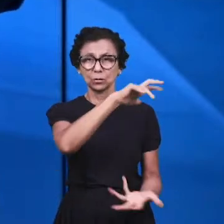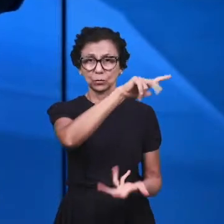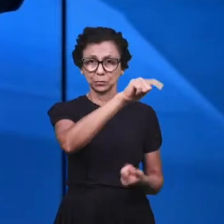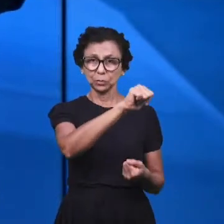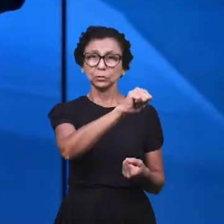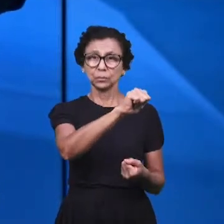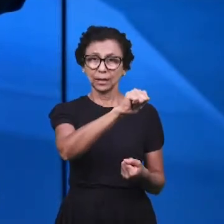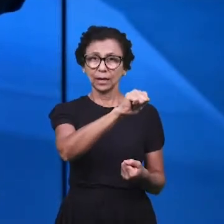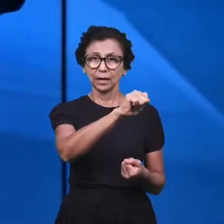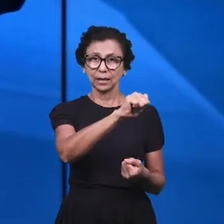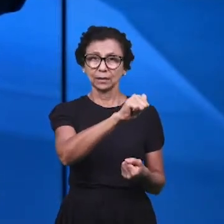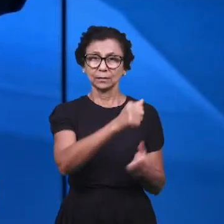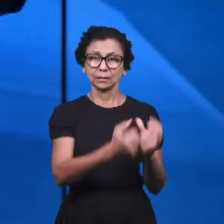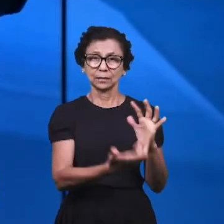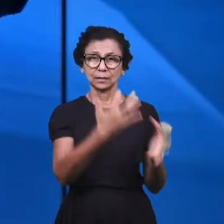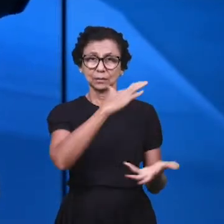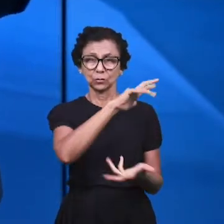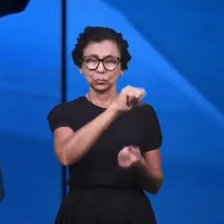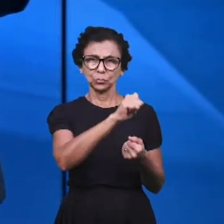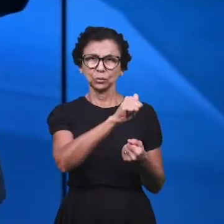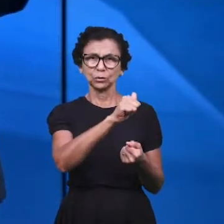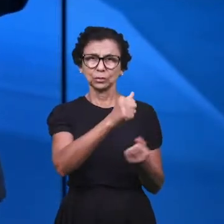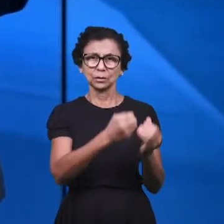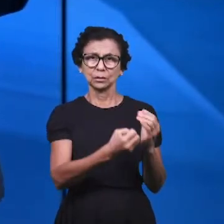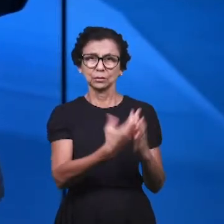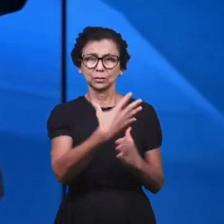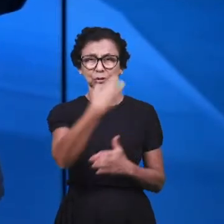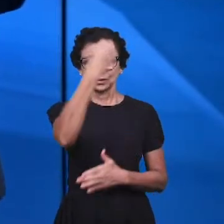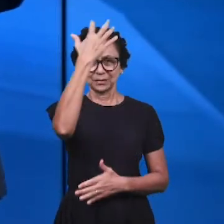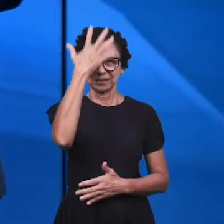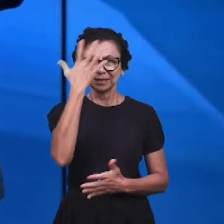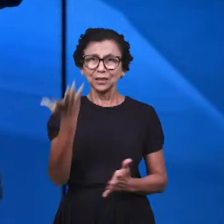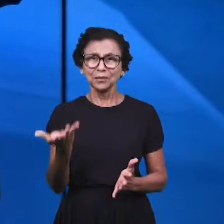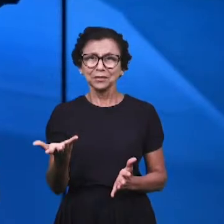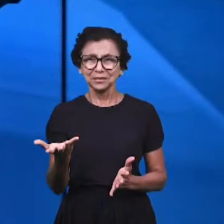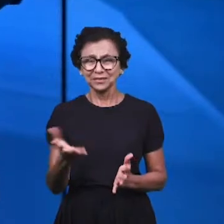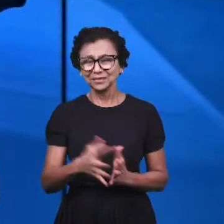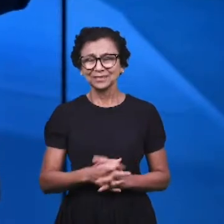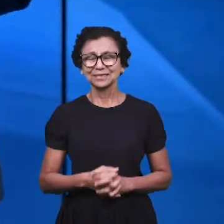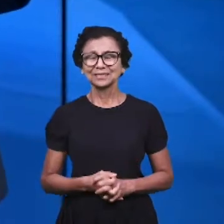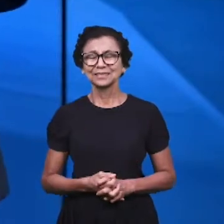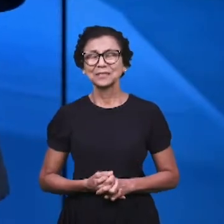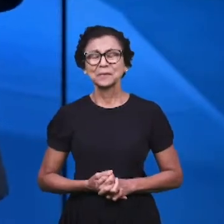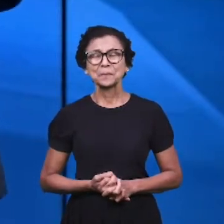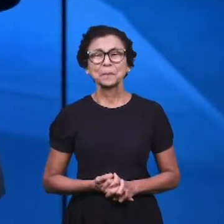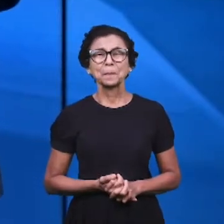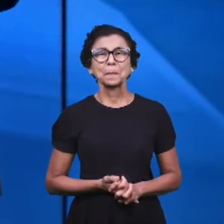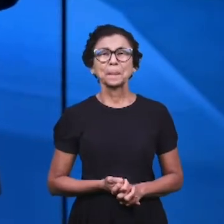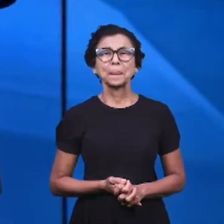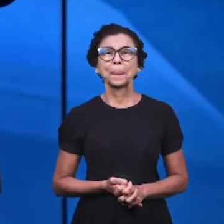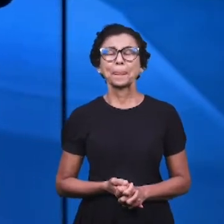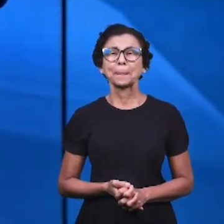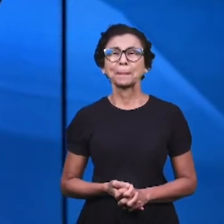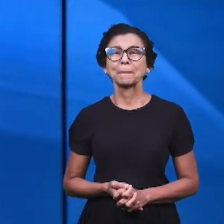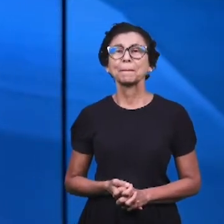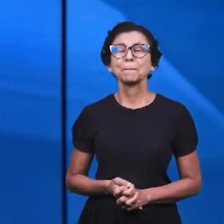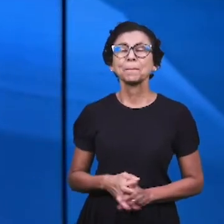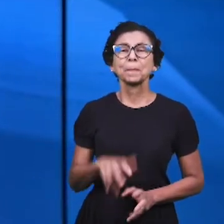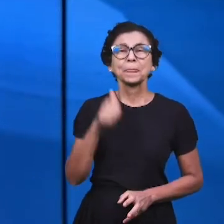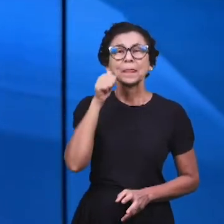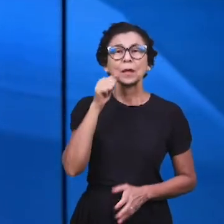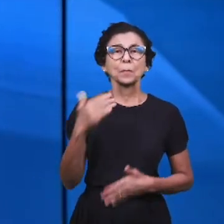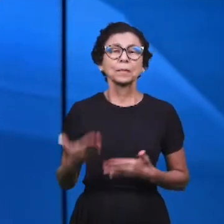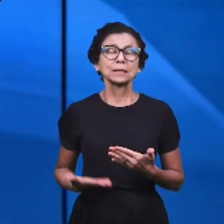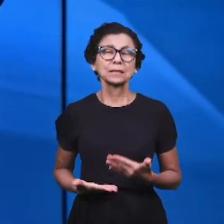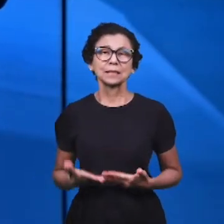cima, né? E quem vai nos dar essa resposta agora, a resposta 3, vai ser a irmã Lânia. A irmã Lânia, ela é